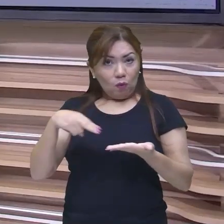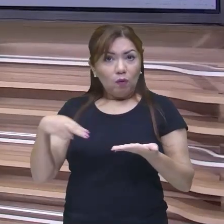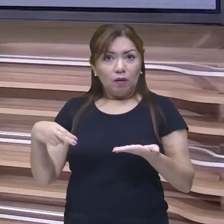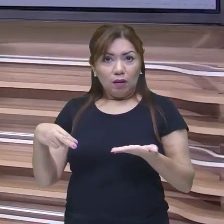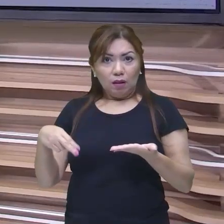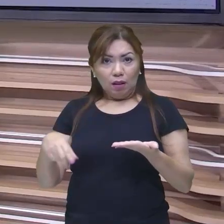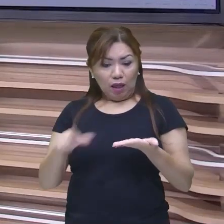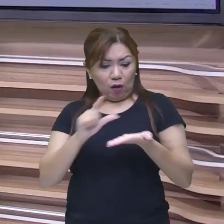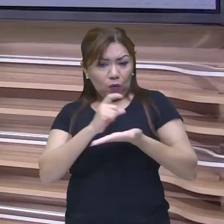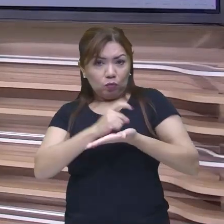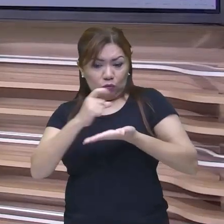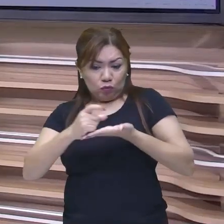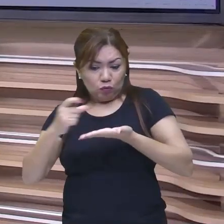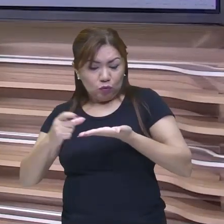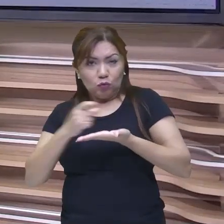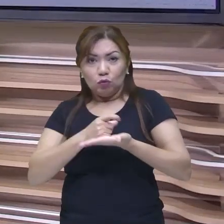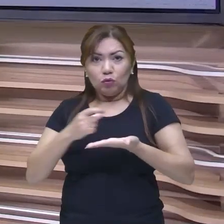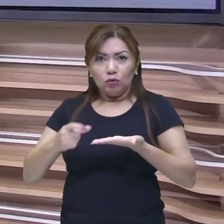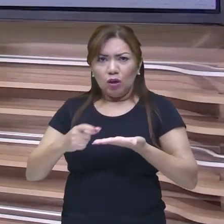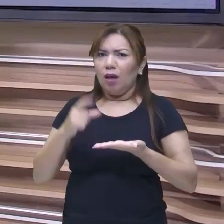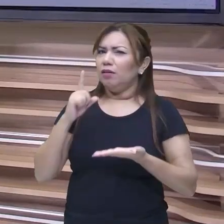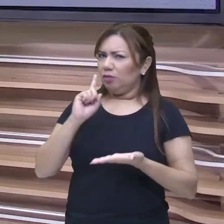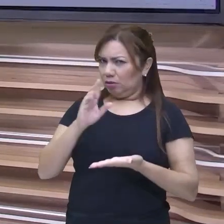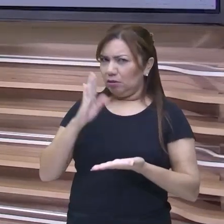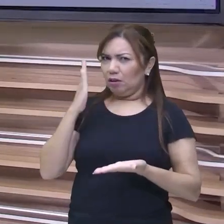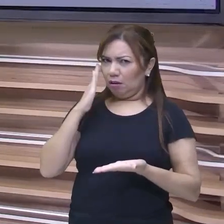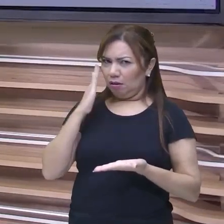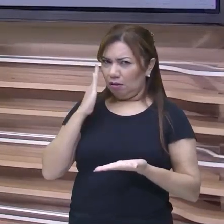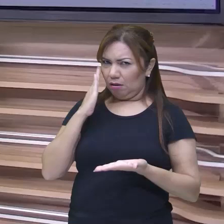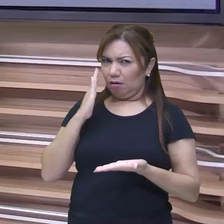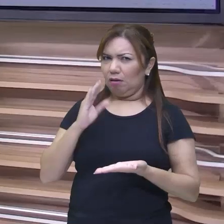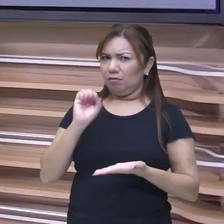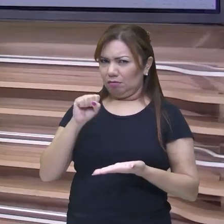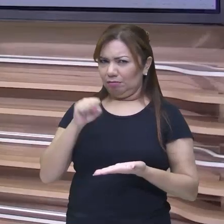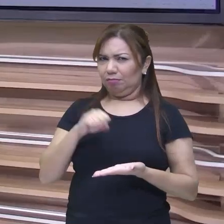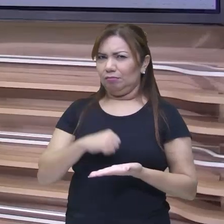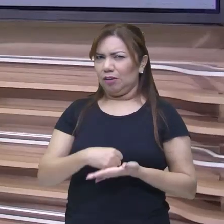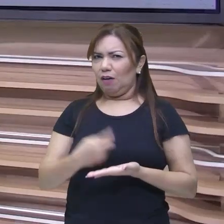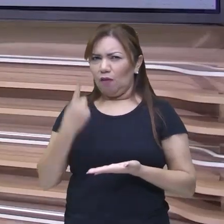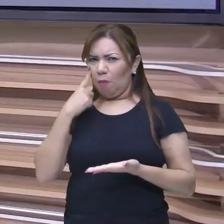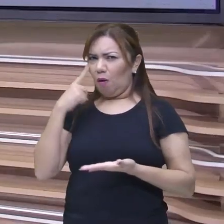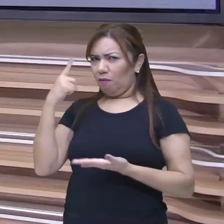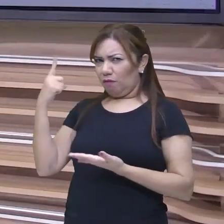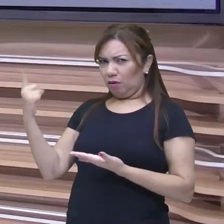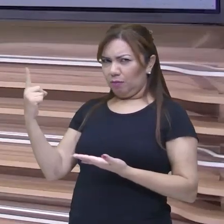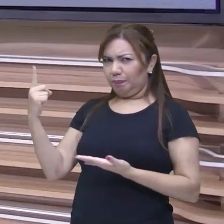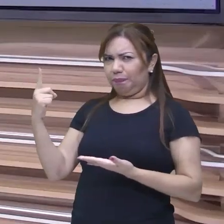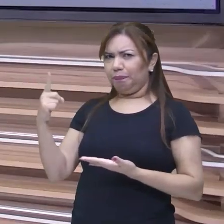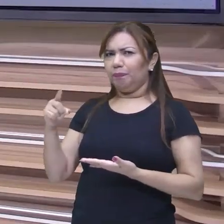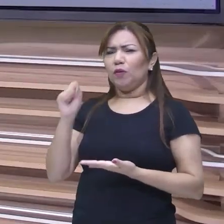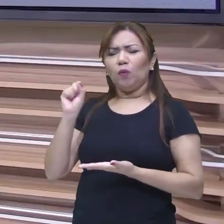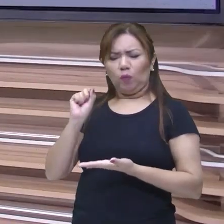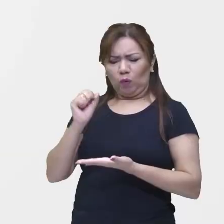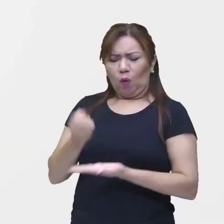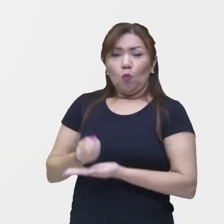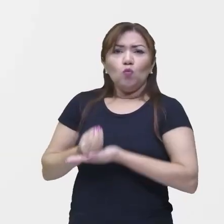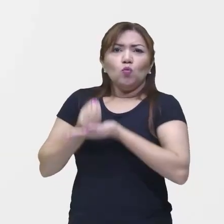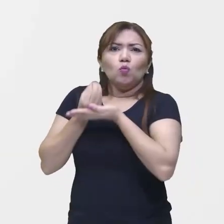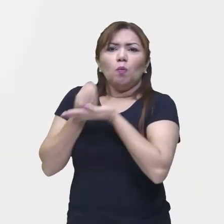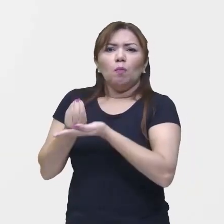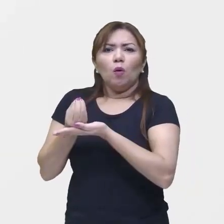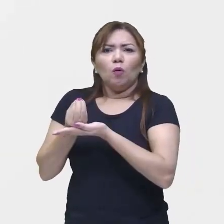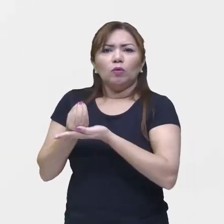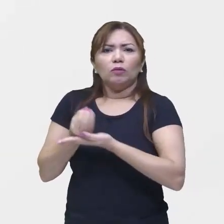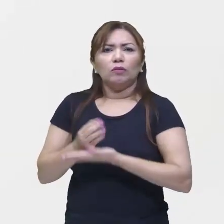não? Tenho certeza que sim. Agora nós vamos dar uma olhadinha nos nossos suportes, aqui no